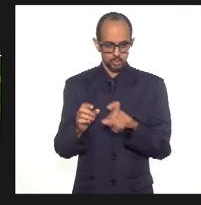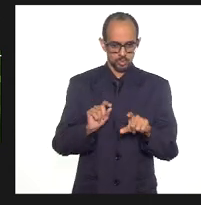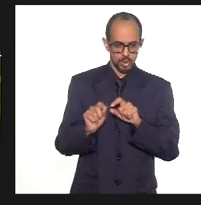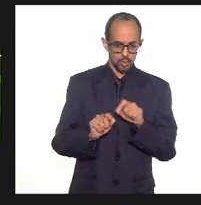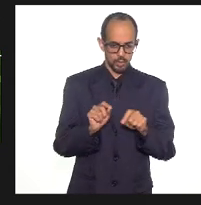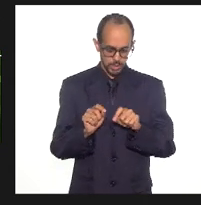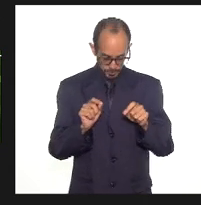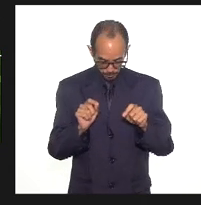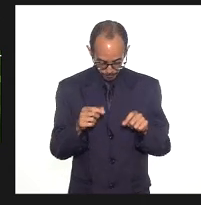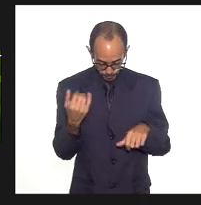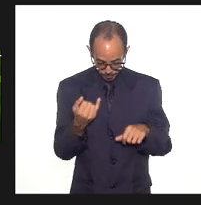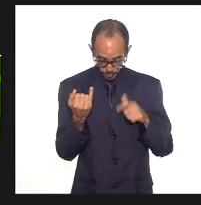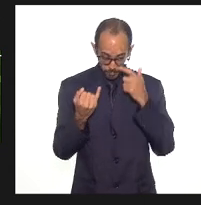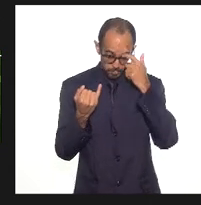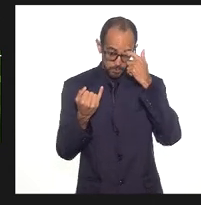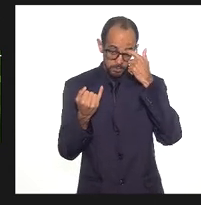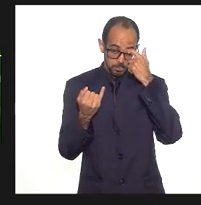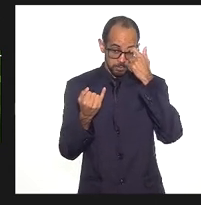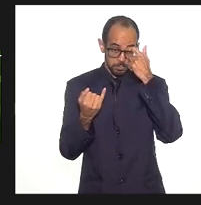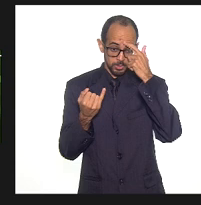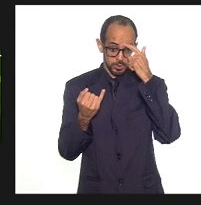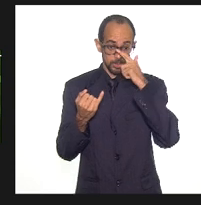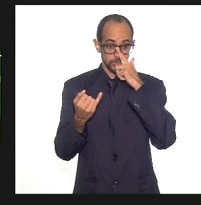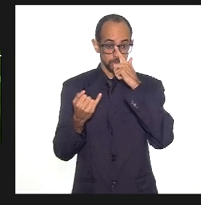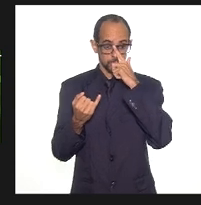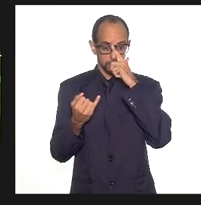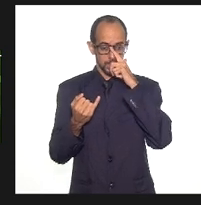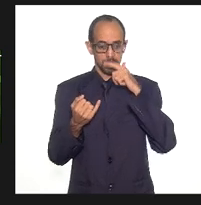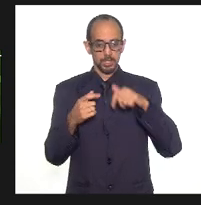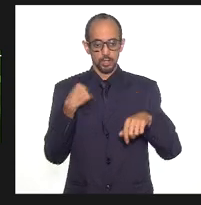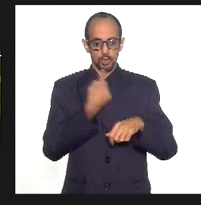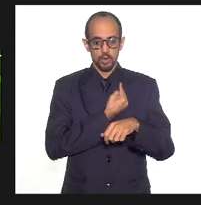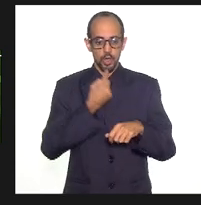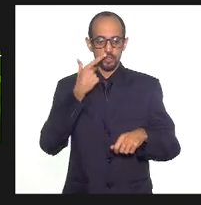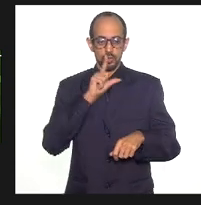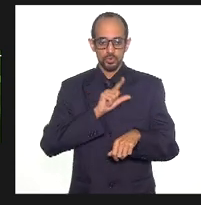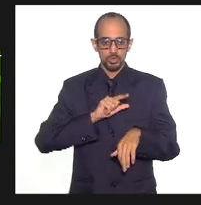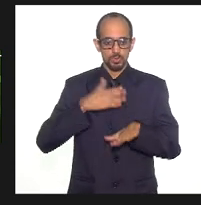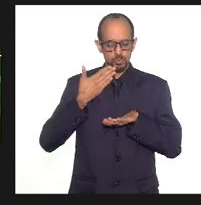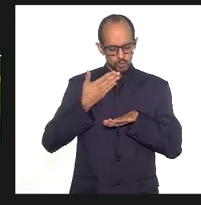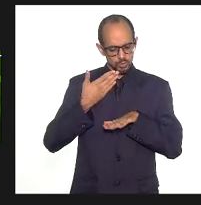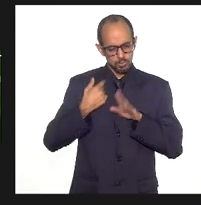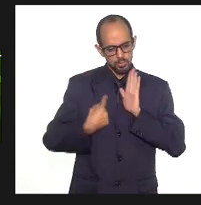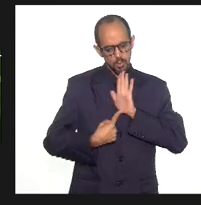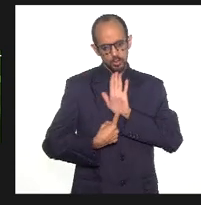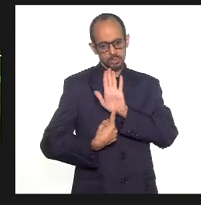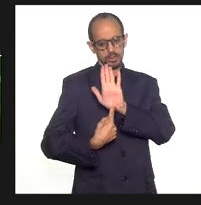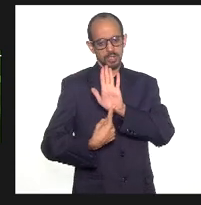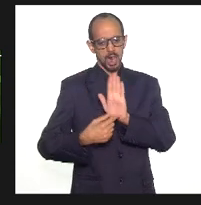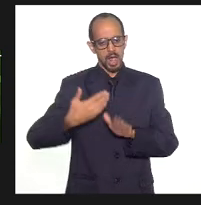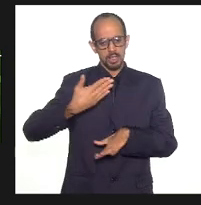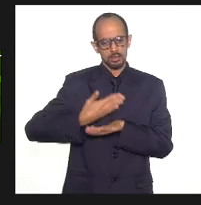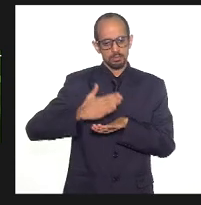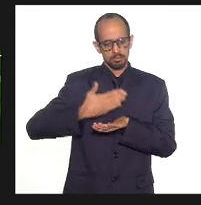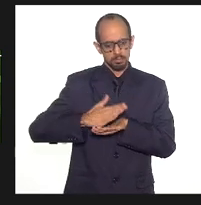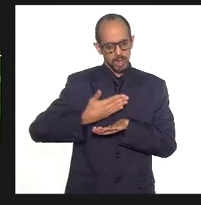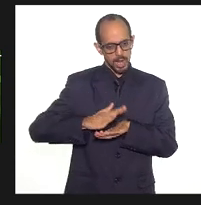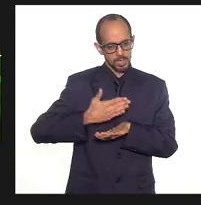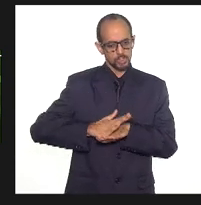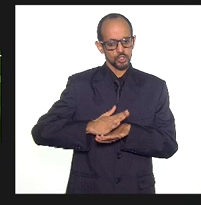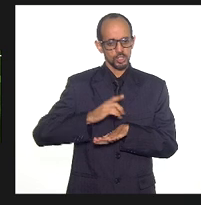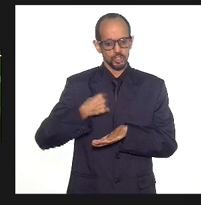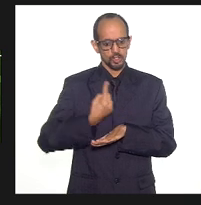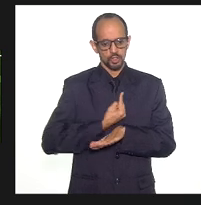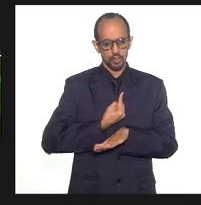que eu acho que é importante para que a gente possa comunicar um pouco das práticas e das condutas que foram adotadas ao longo